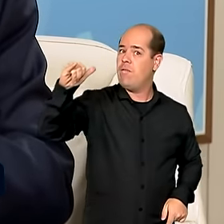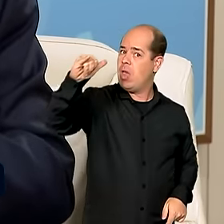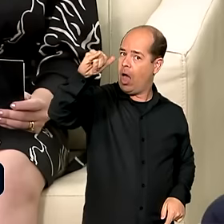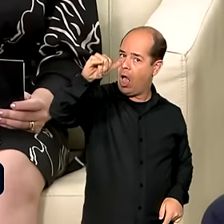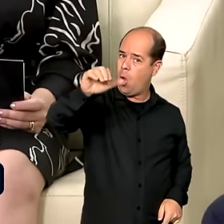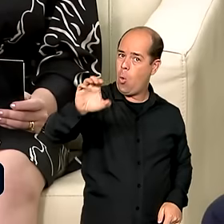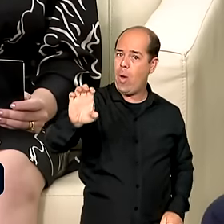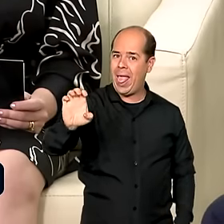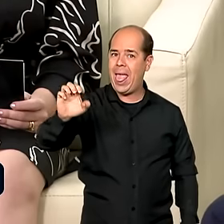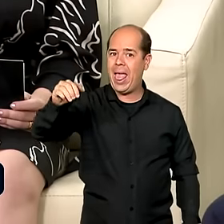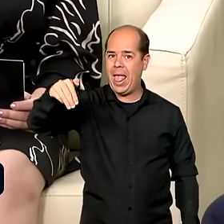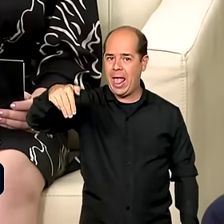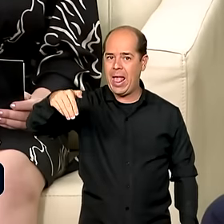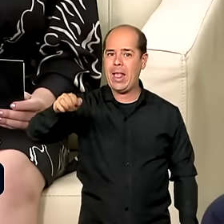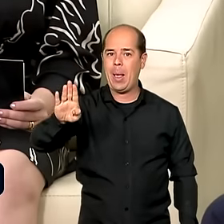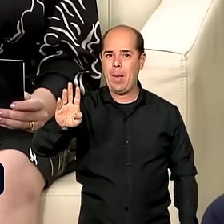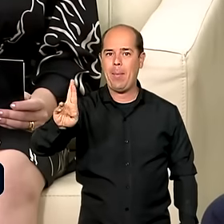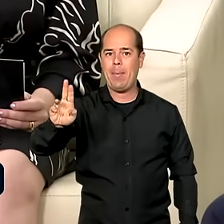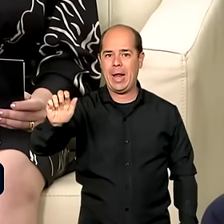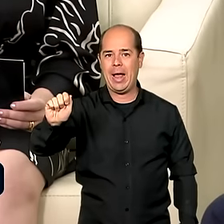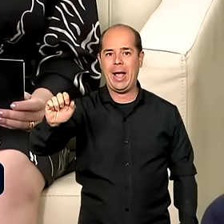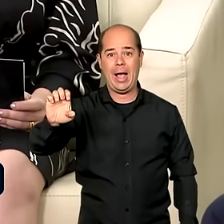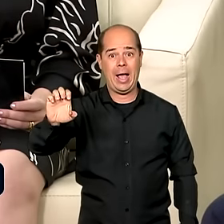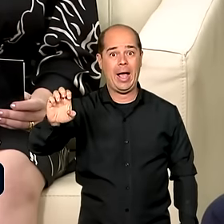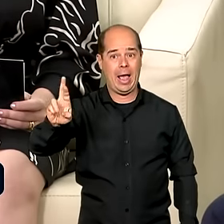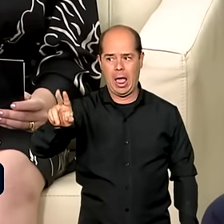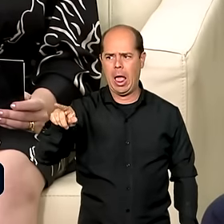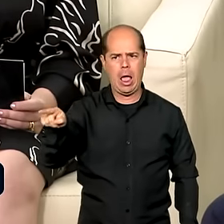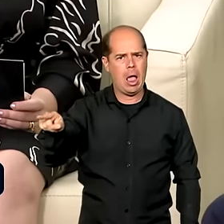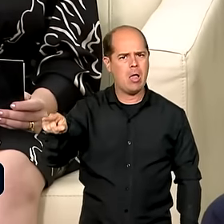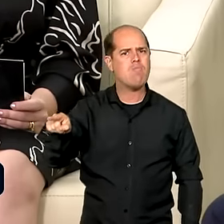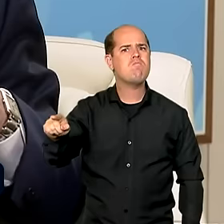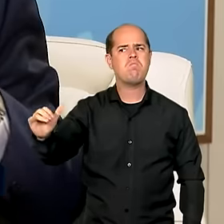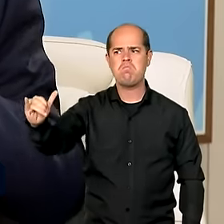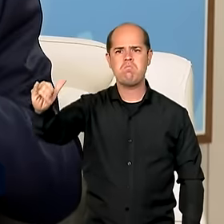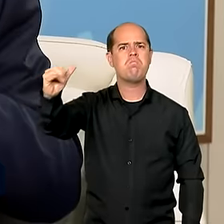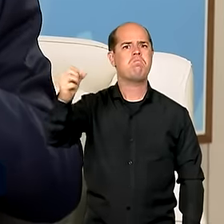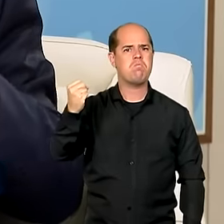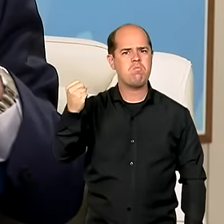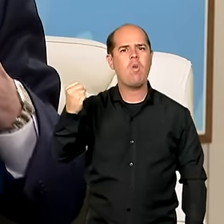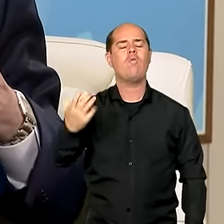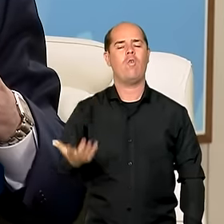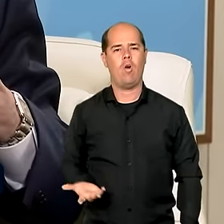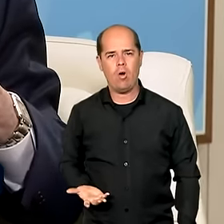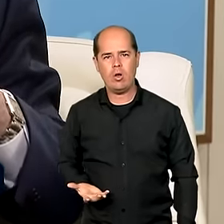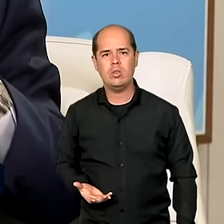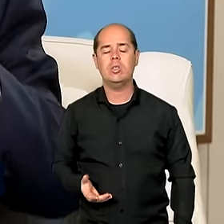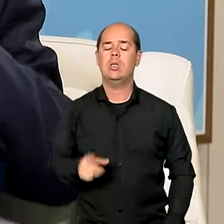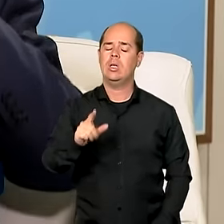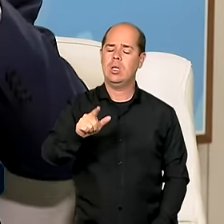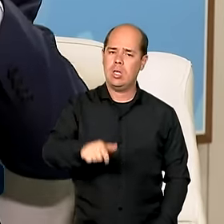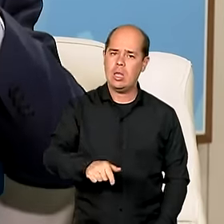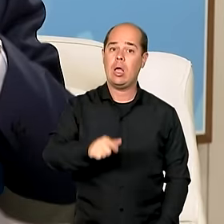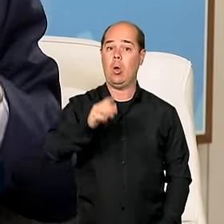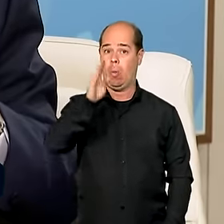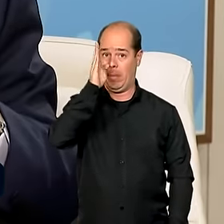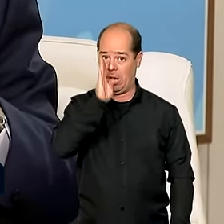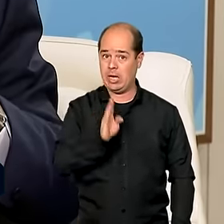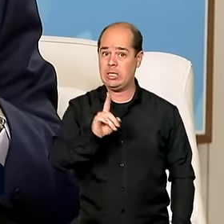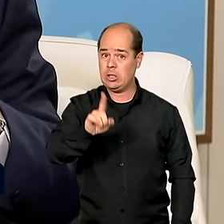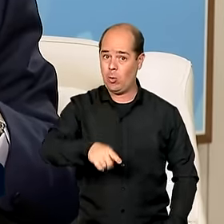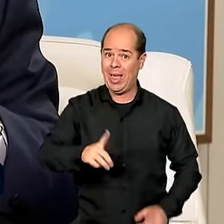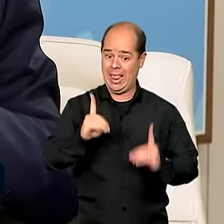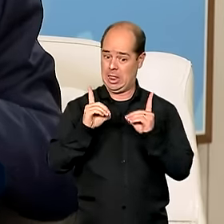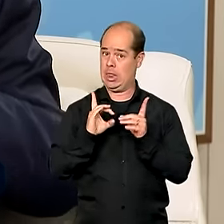defesa então o Brasil tá atraindo o investimento democracia consolidada inflação